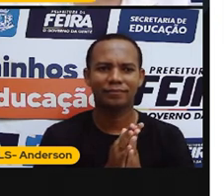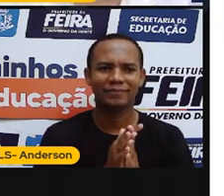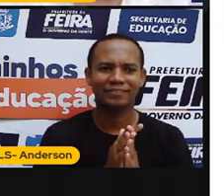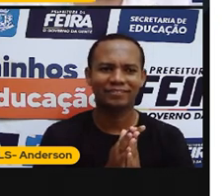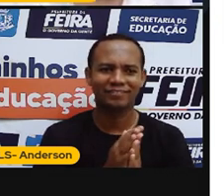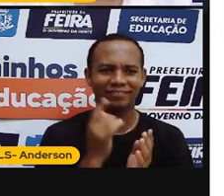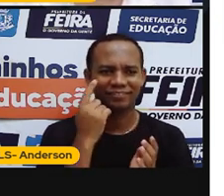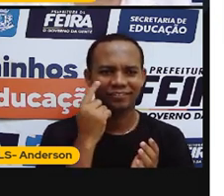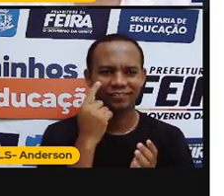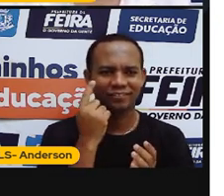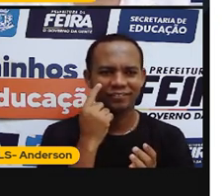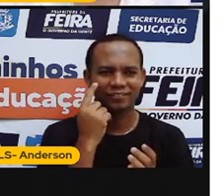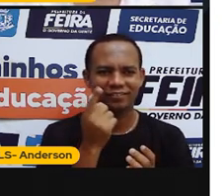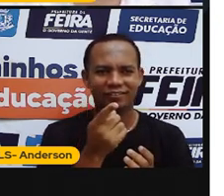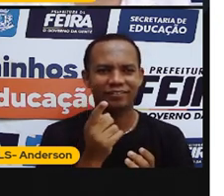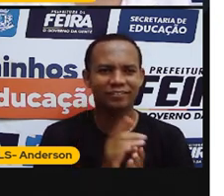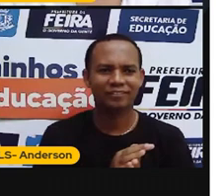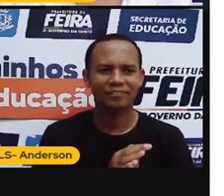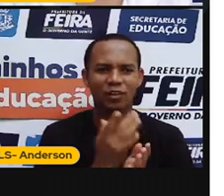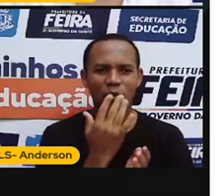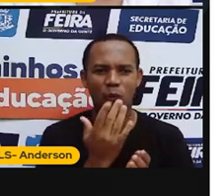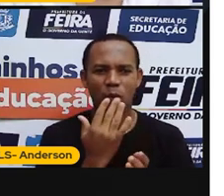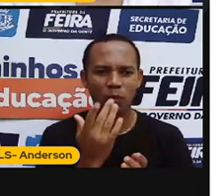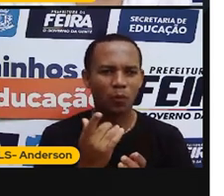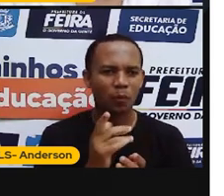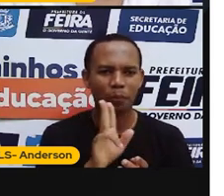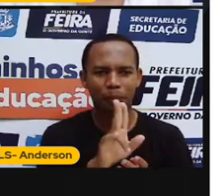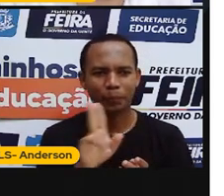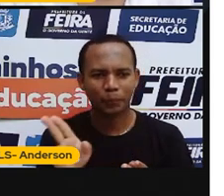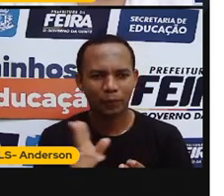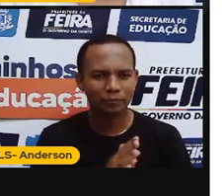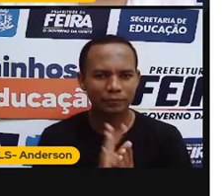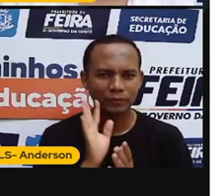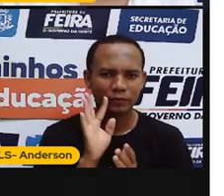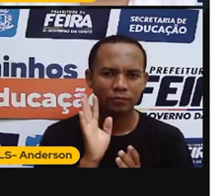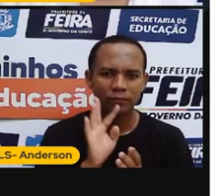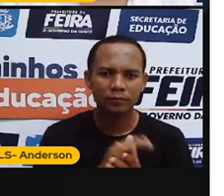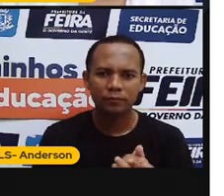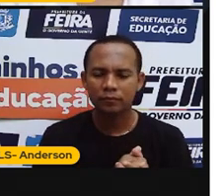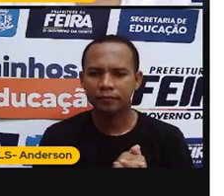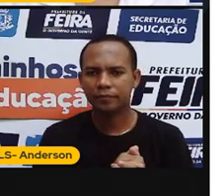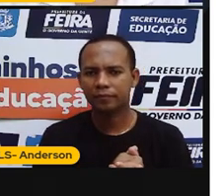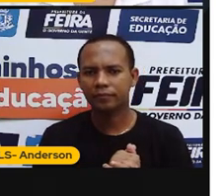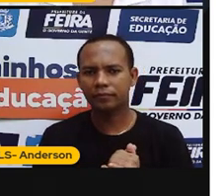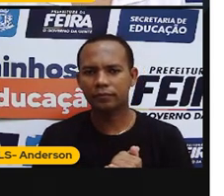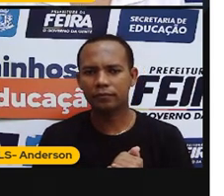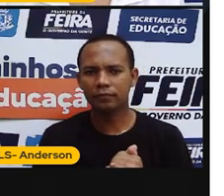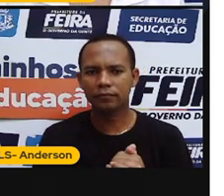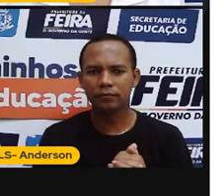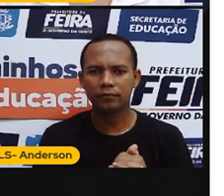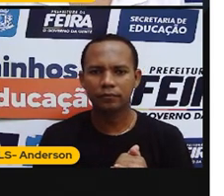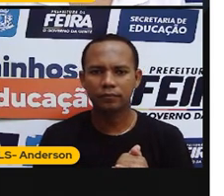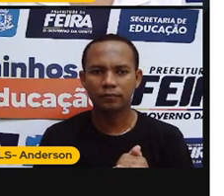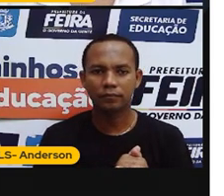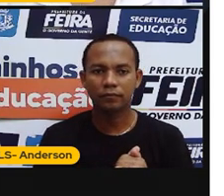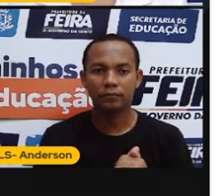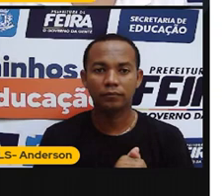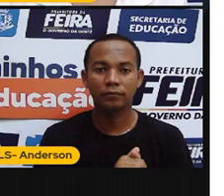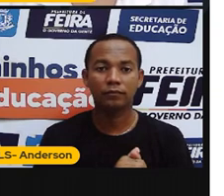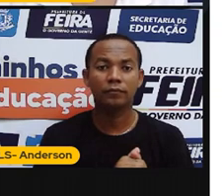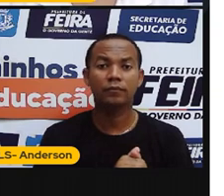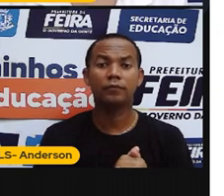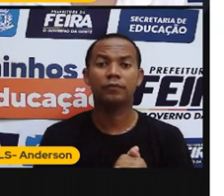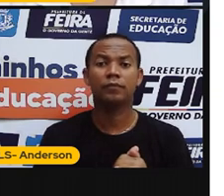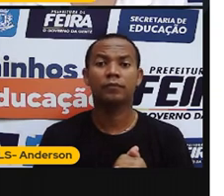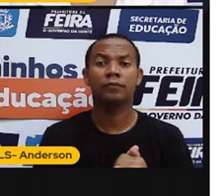de cor, de formato, que hoje está fantástico. Vamos lá. Um benefício que herdamos,